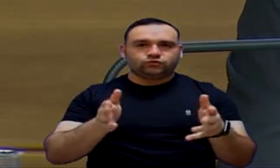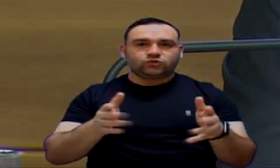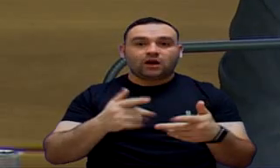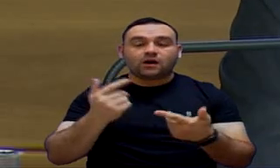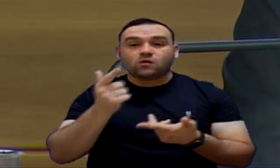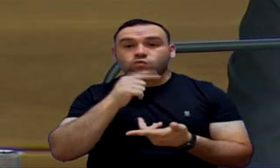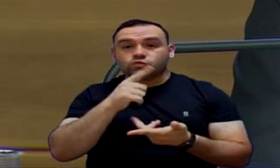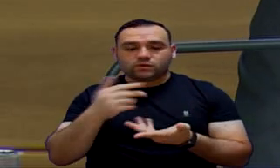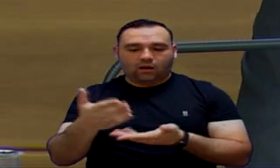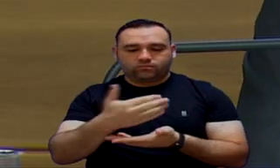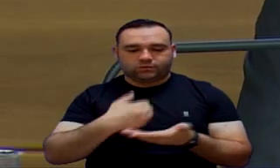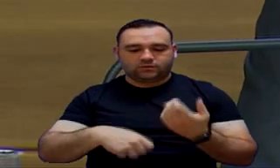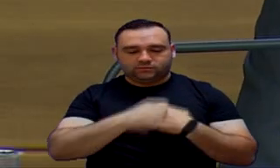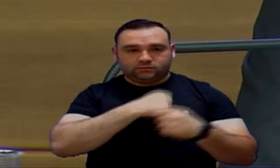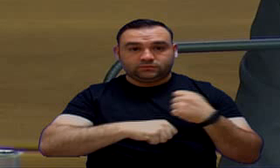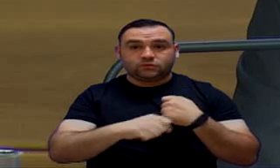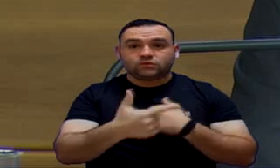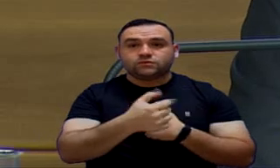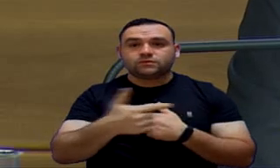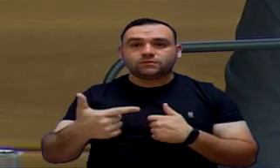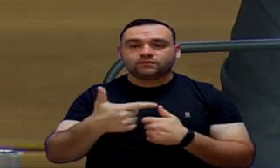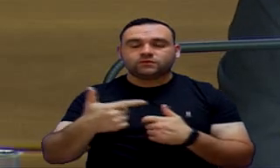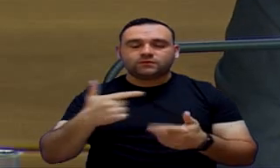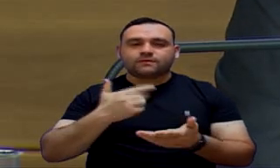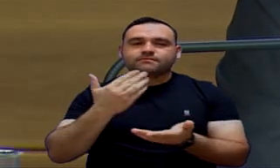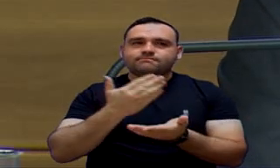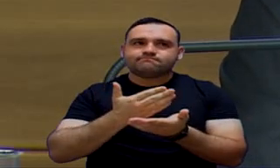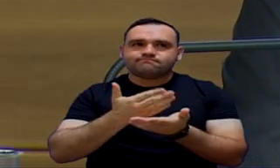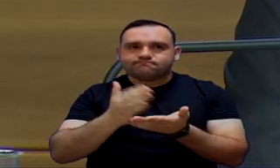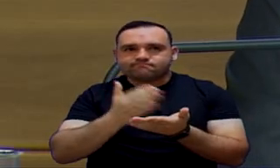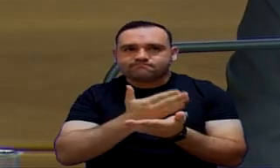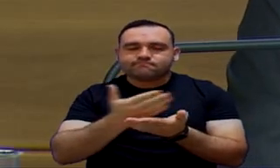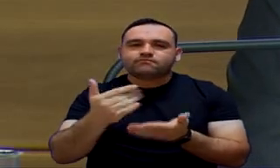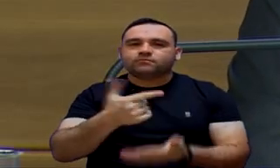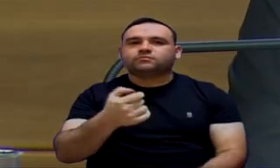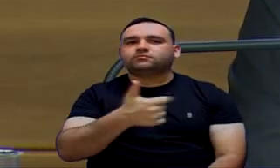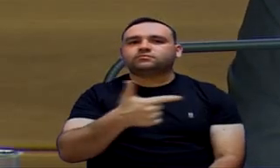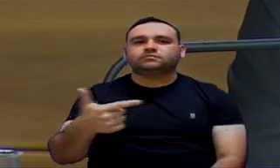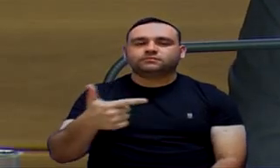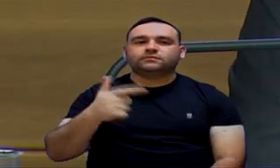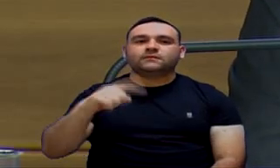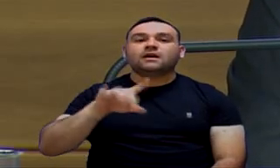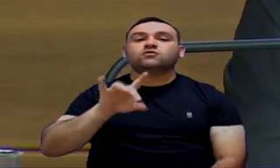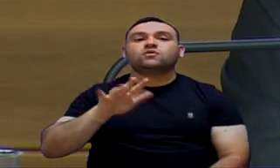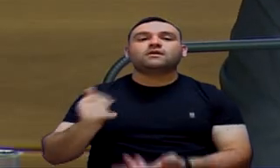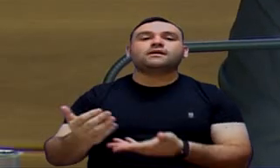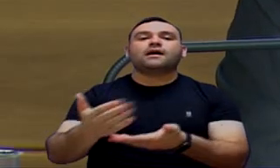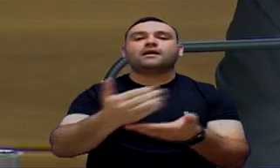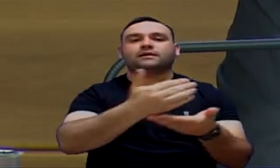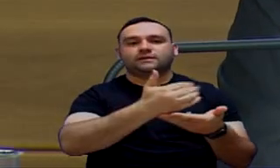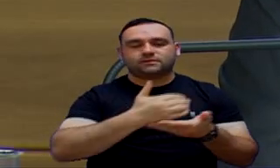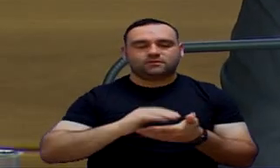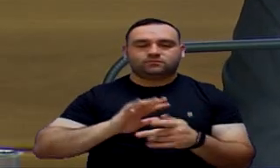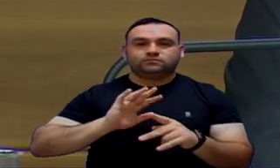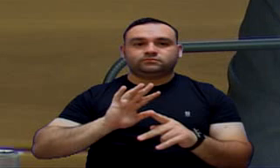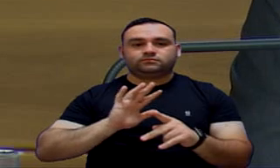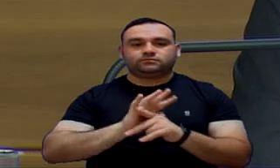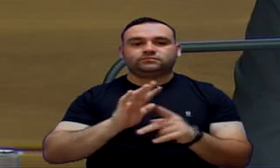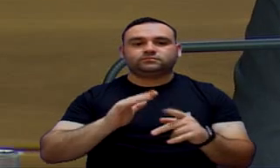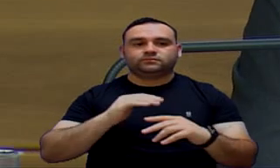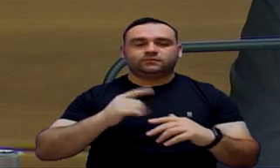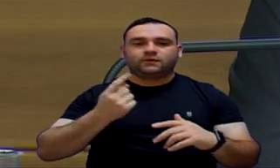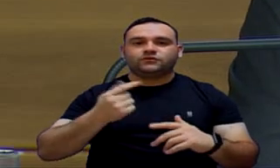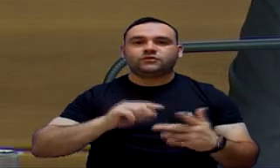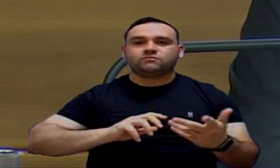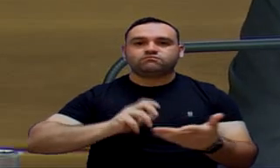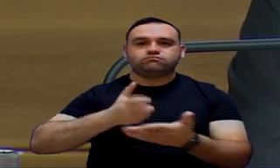arrecadou em 2022 parte Praticamente em 2022 foi só arrecadação parte que veio de